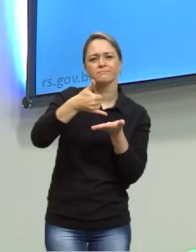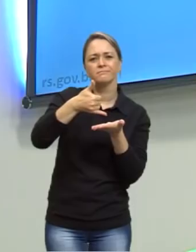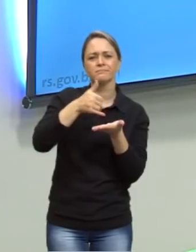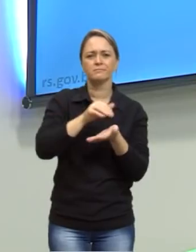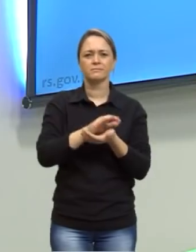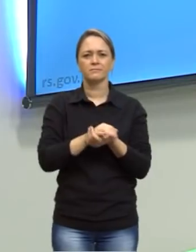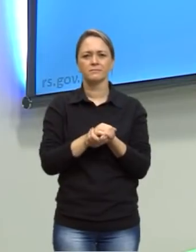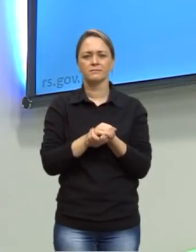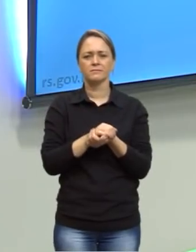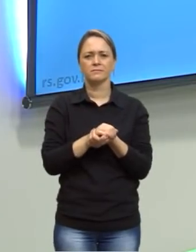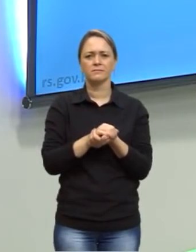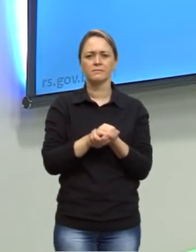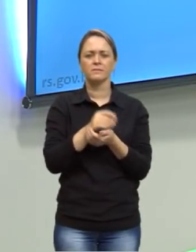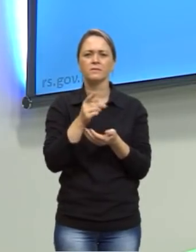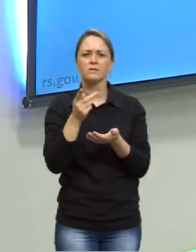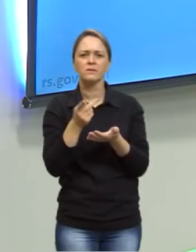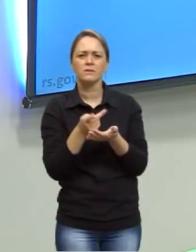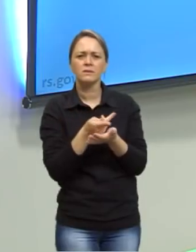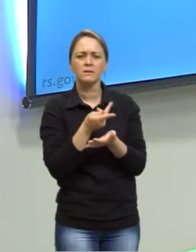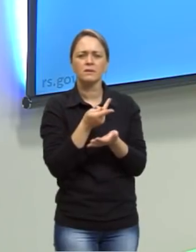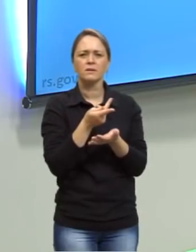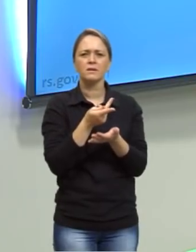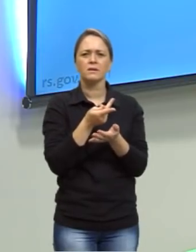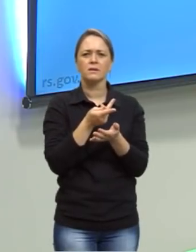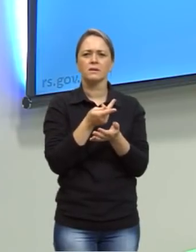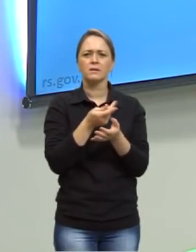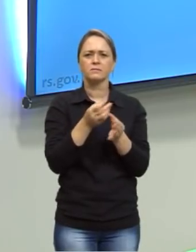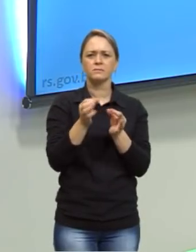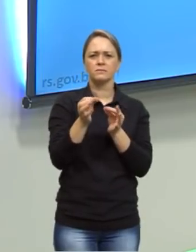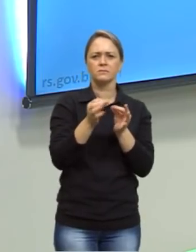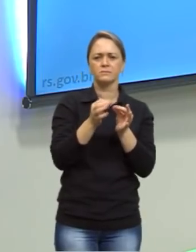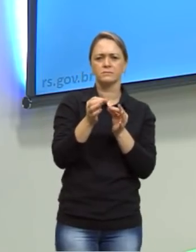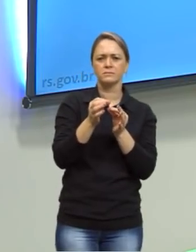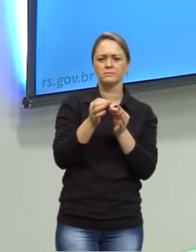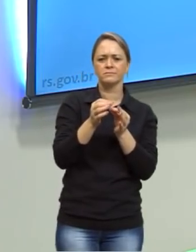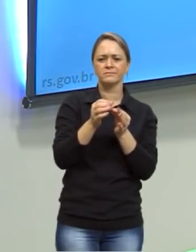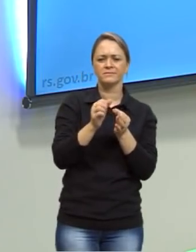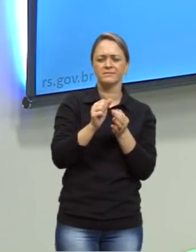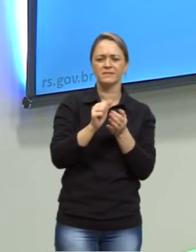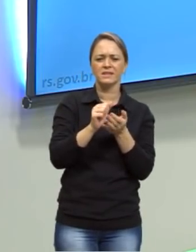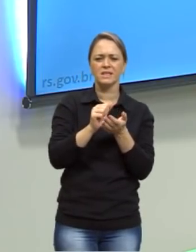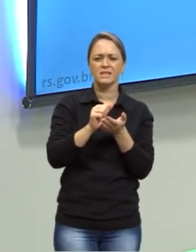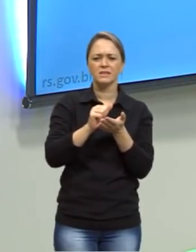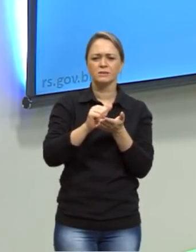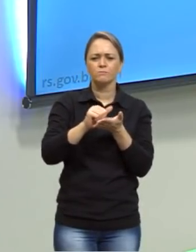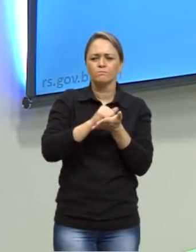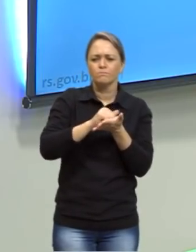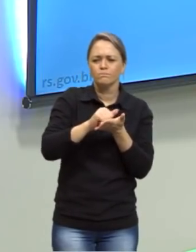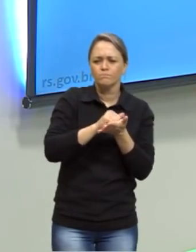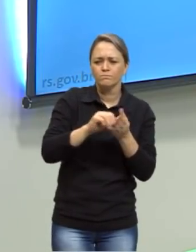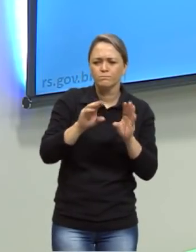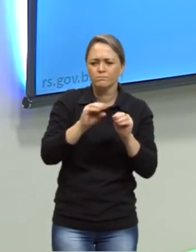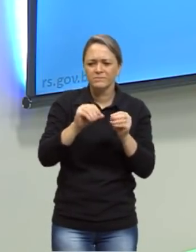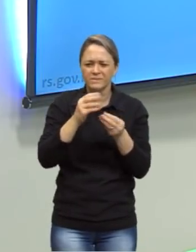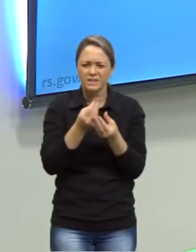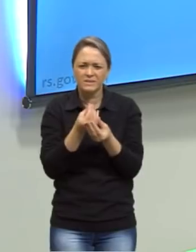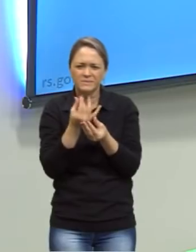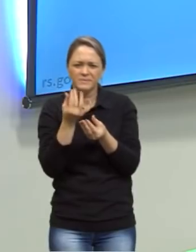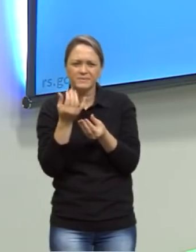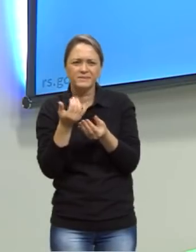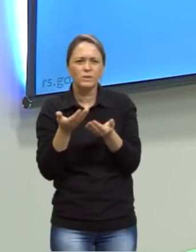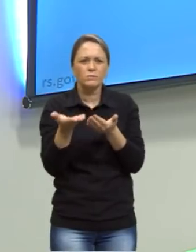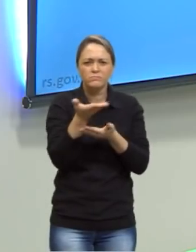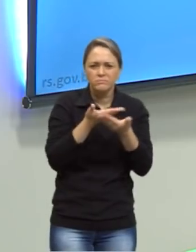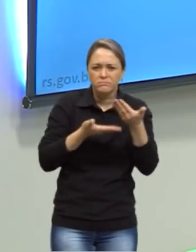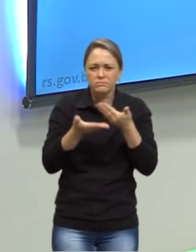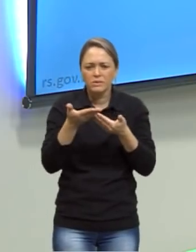então o que que vai acontecer eu consigo for uma a partir da espuma uma integração entre a gordura ea